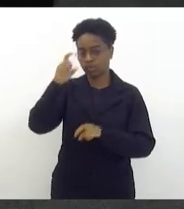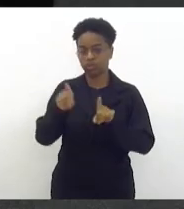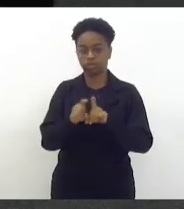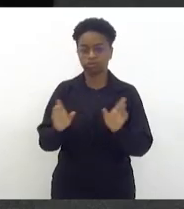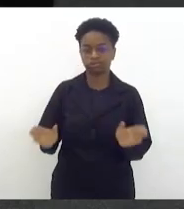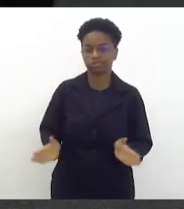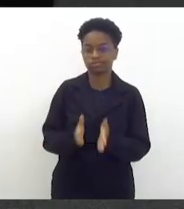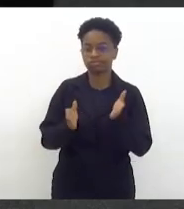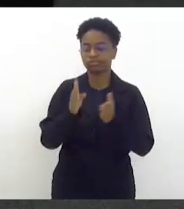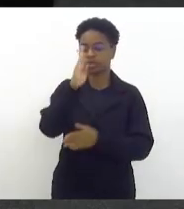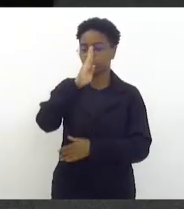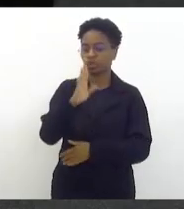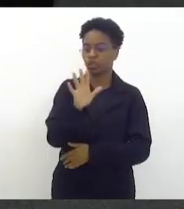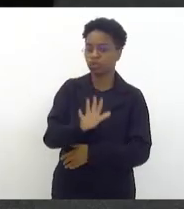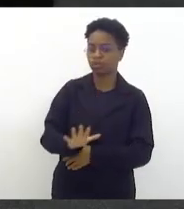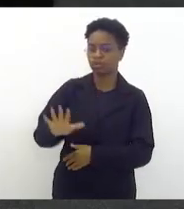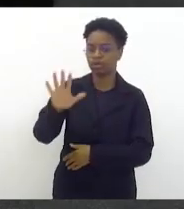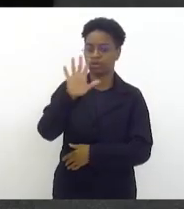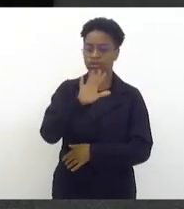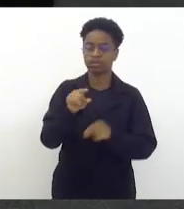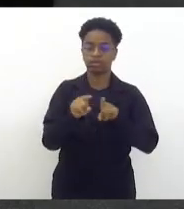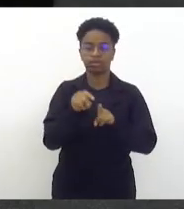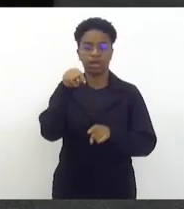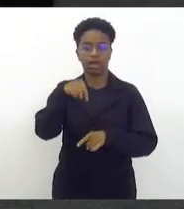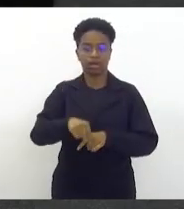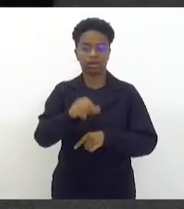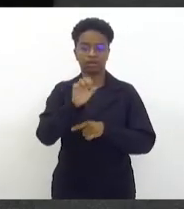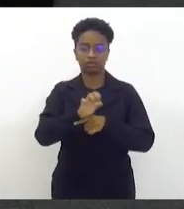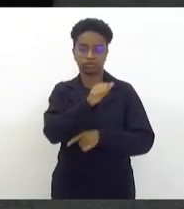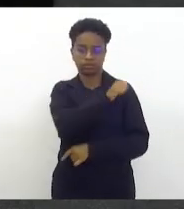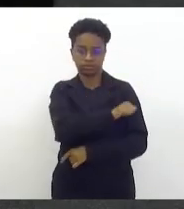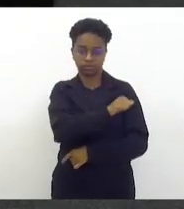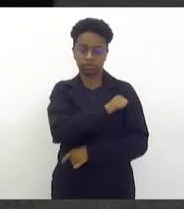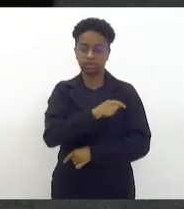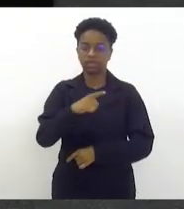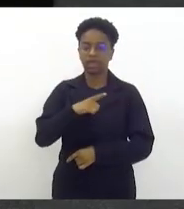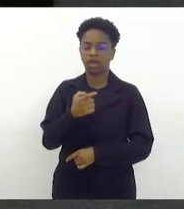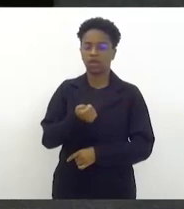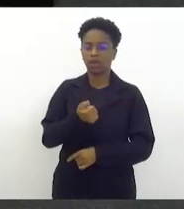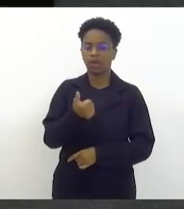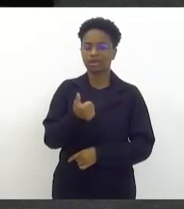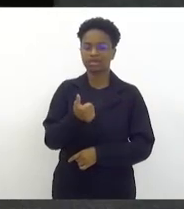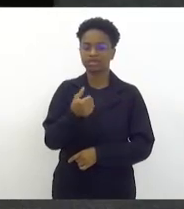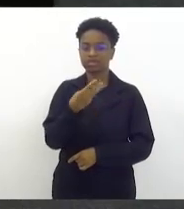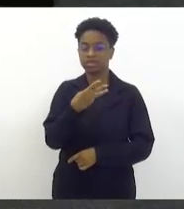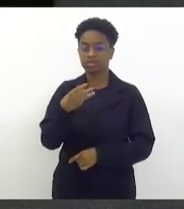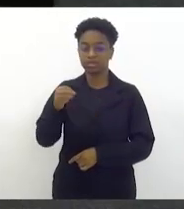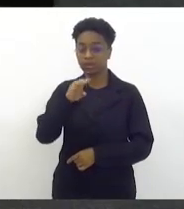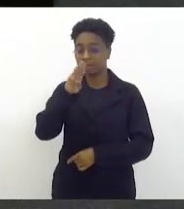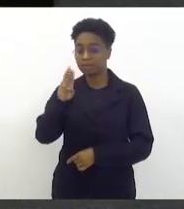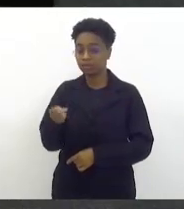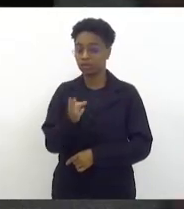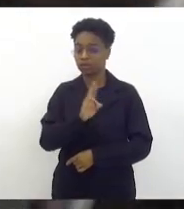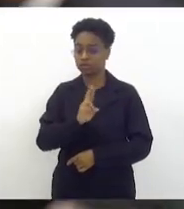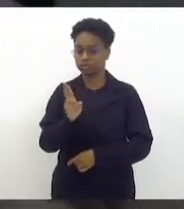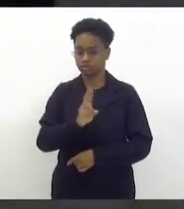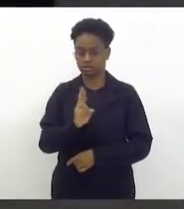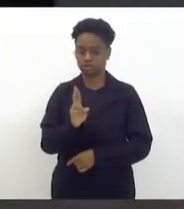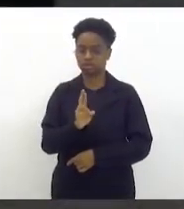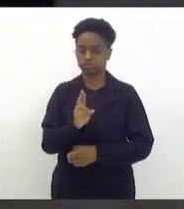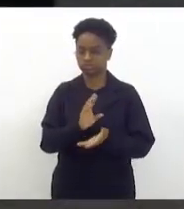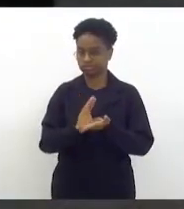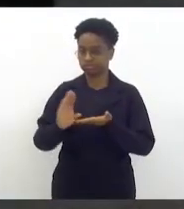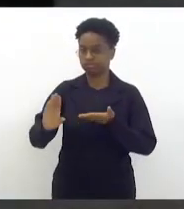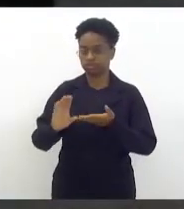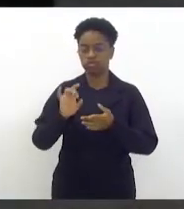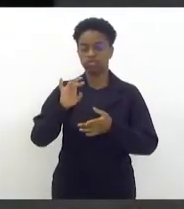para todo o Brasil. Aqui, para o nosso estado do Rio de Janeiro, são quase 300 milhões de reais só na